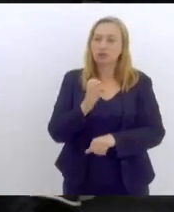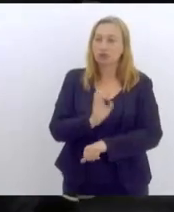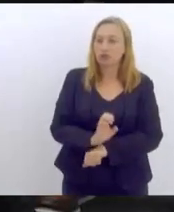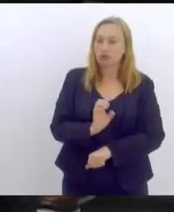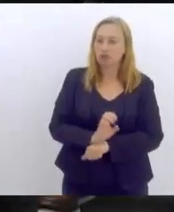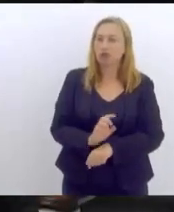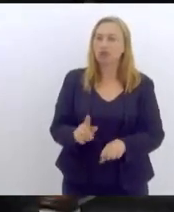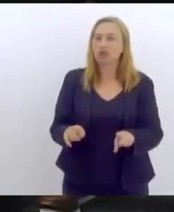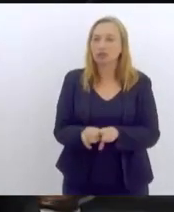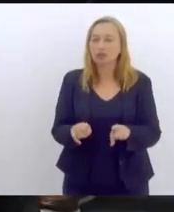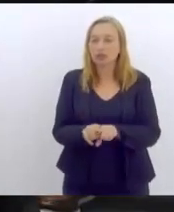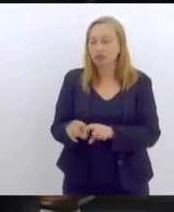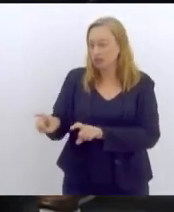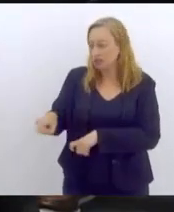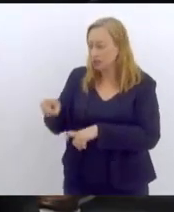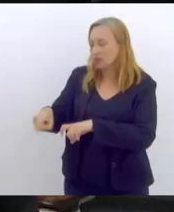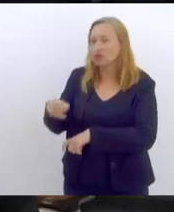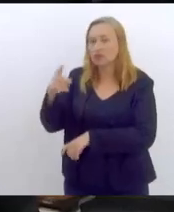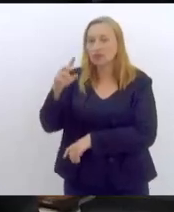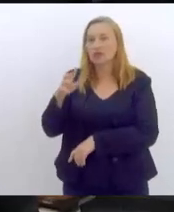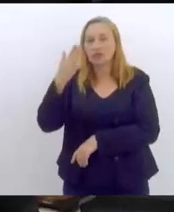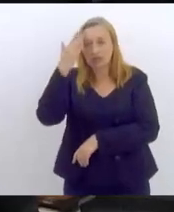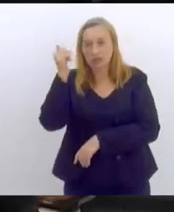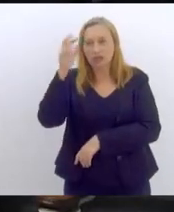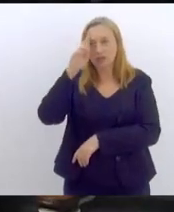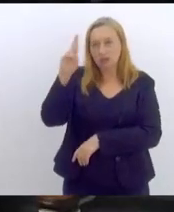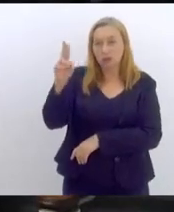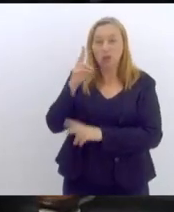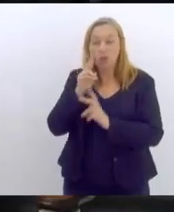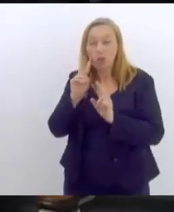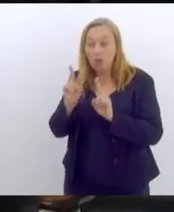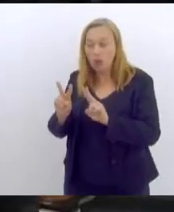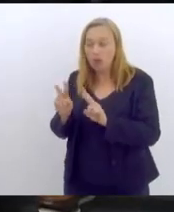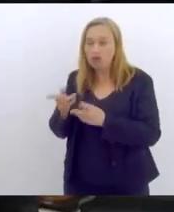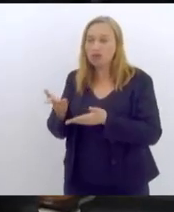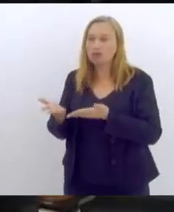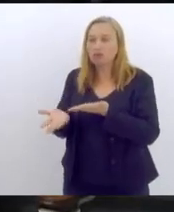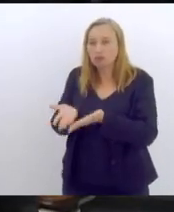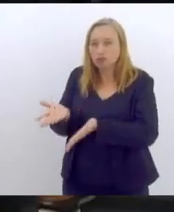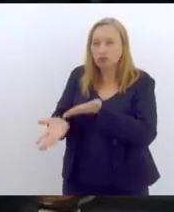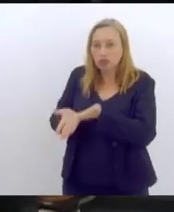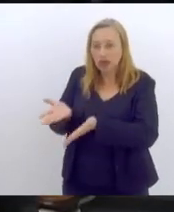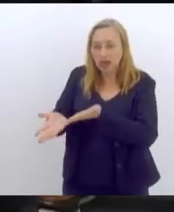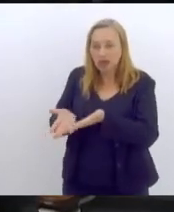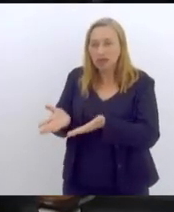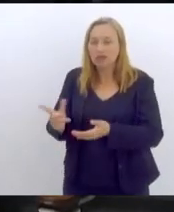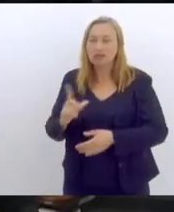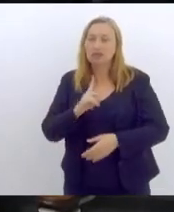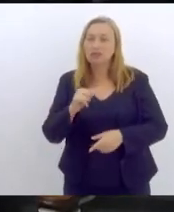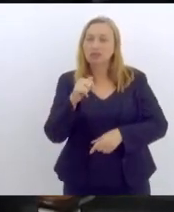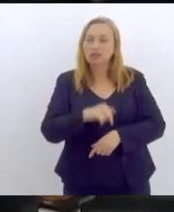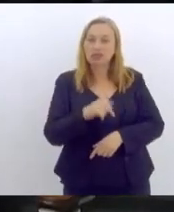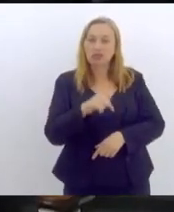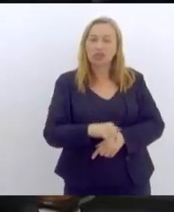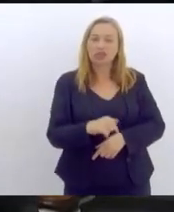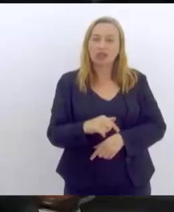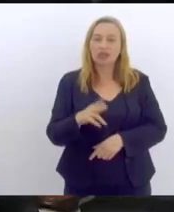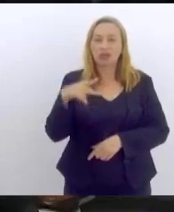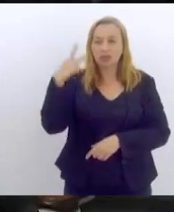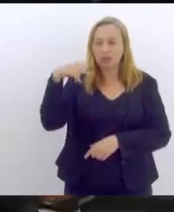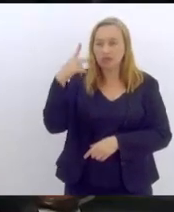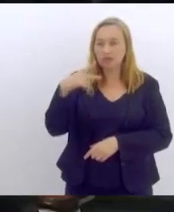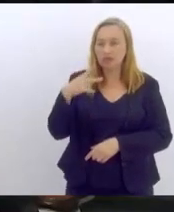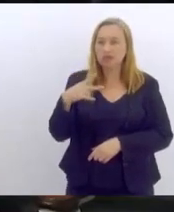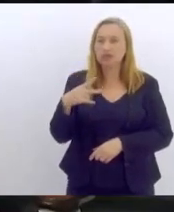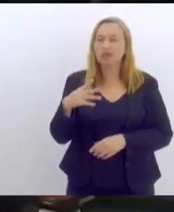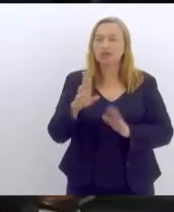dos nossos interiores, que sei que Vossa Excelência olha com sensibilidade. E temos aqui parlamentares representando e